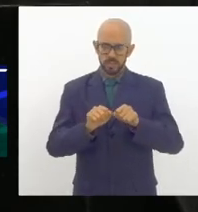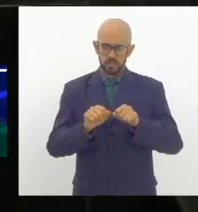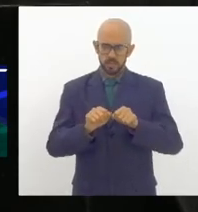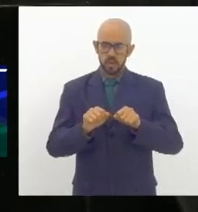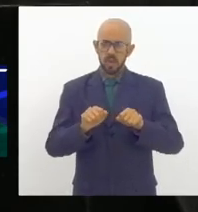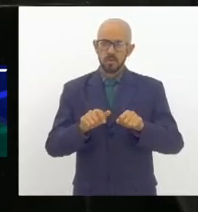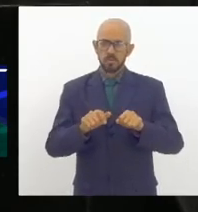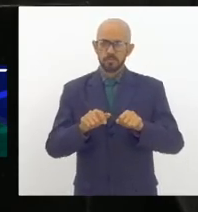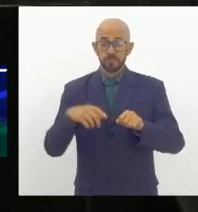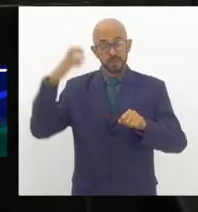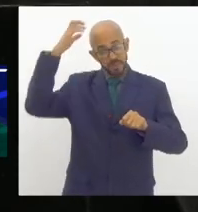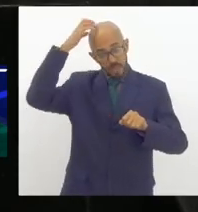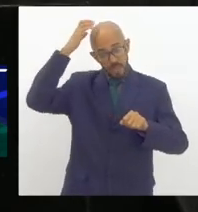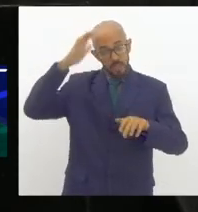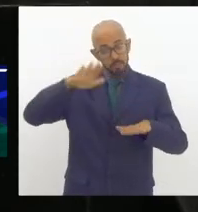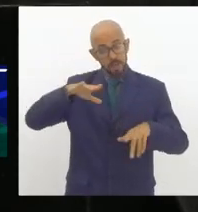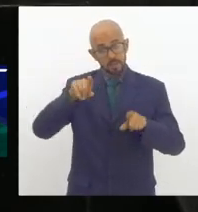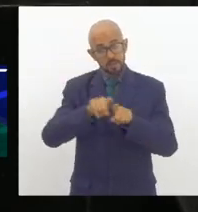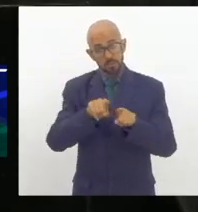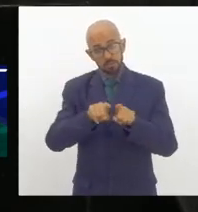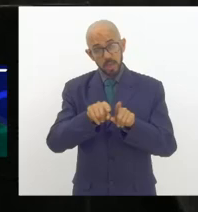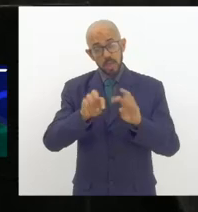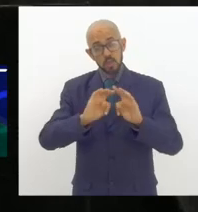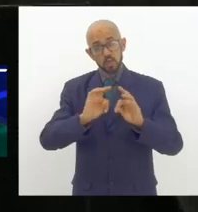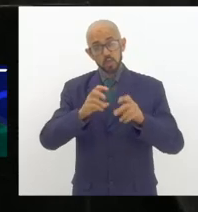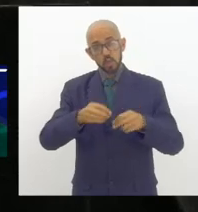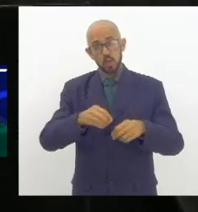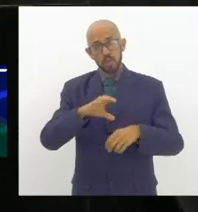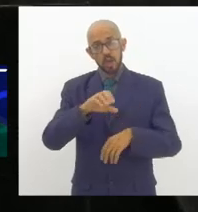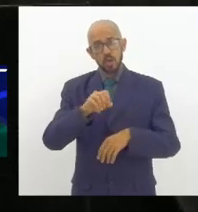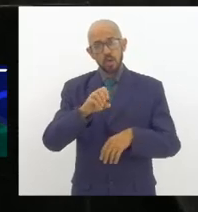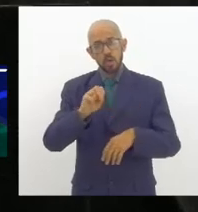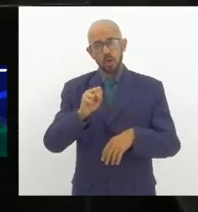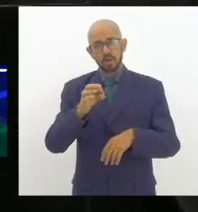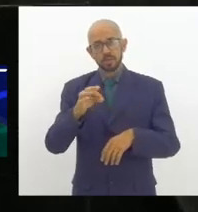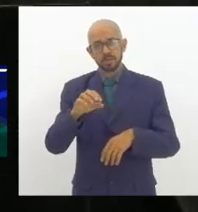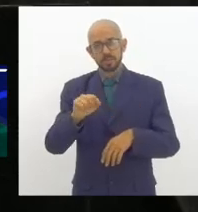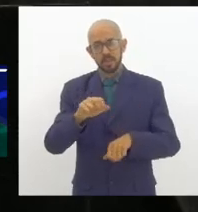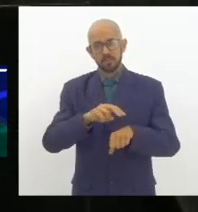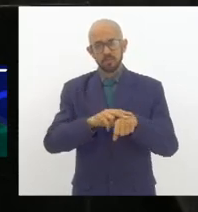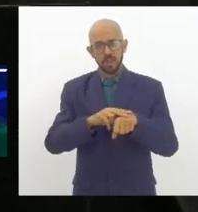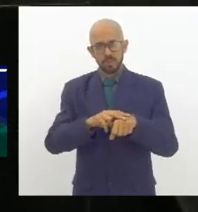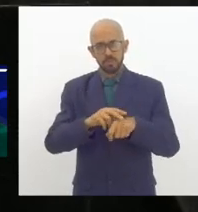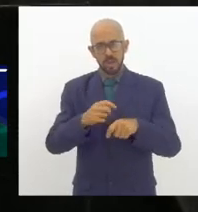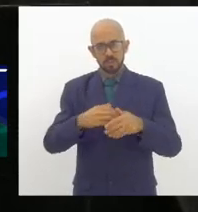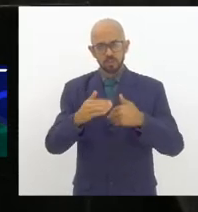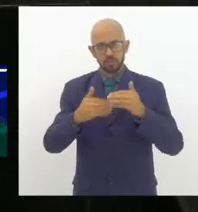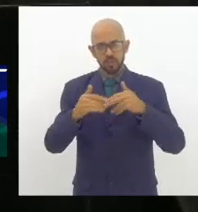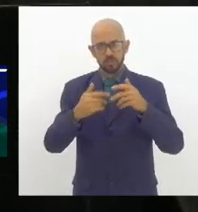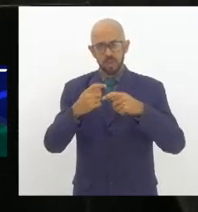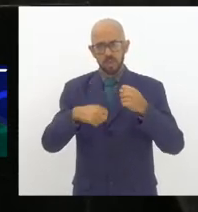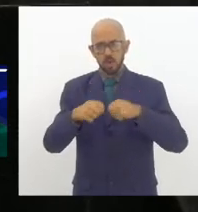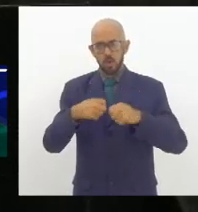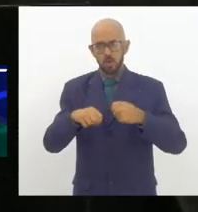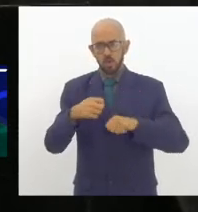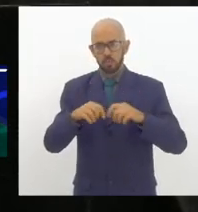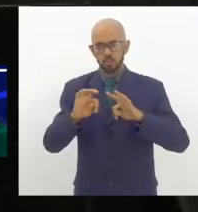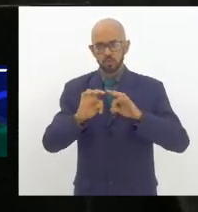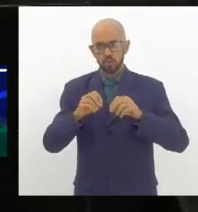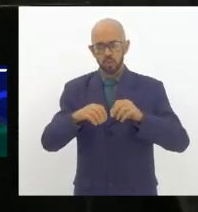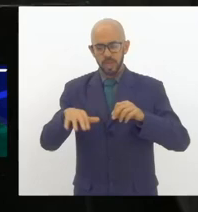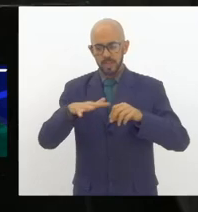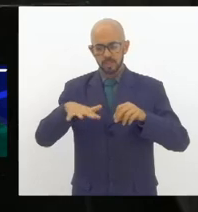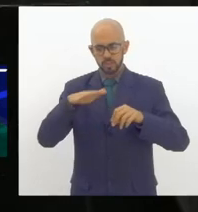em Angra mas como em toda a região Costa ver para o desenvolvimento econômico da minha cidade e de toda a